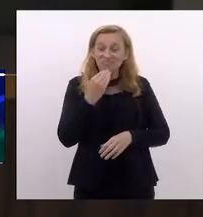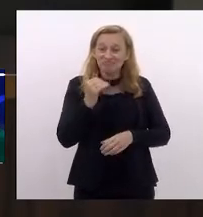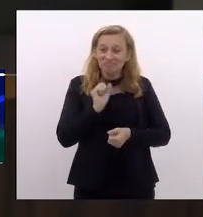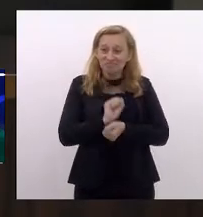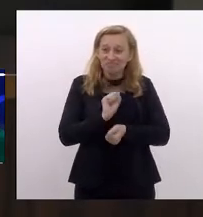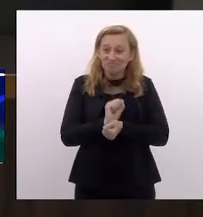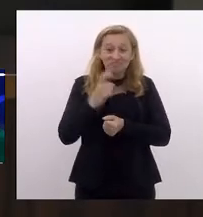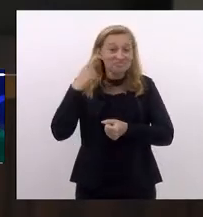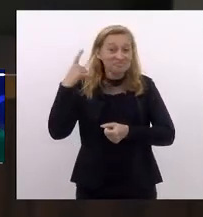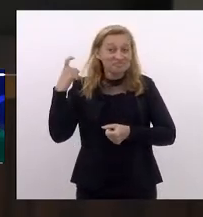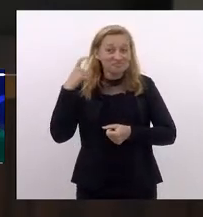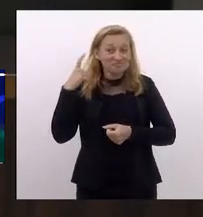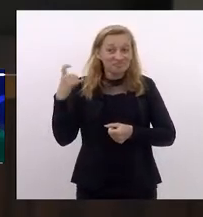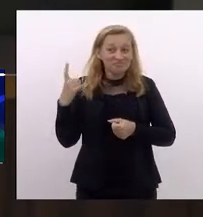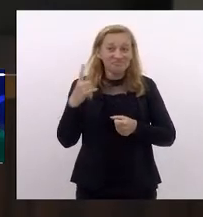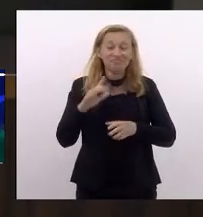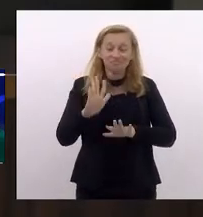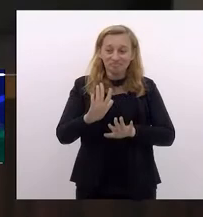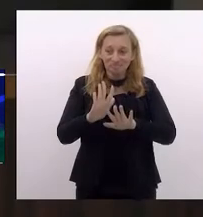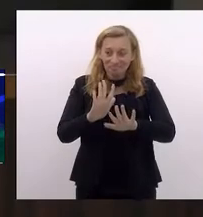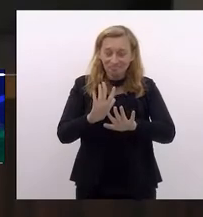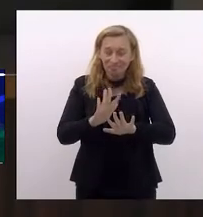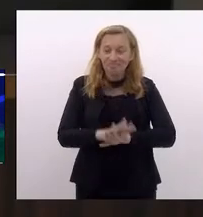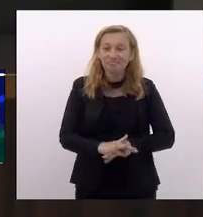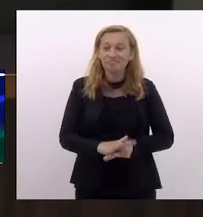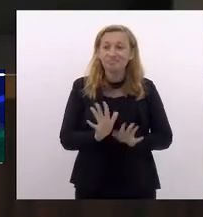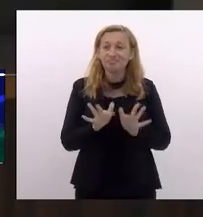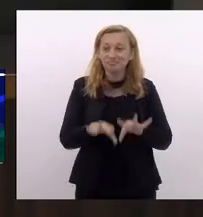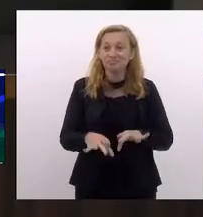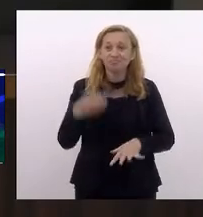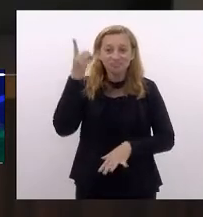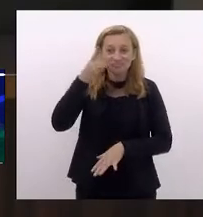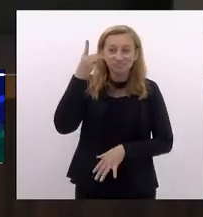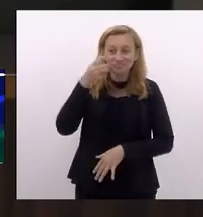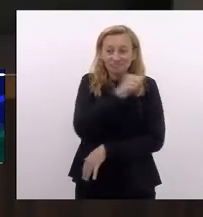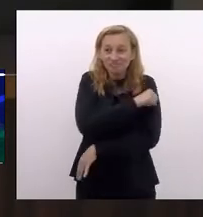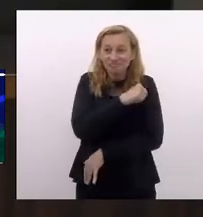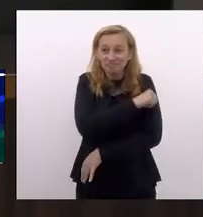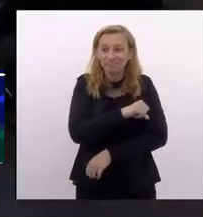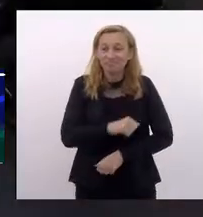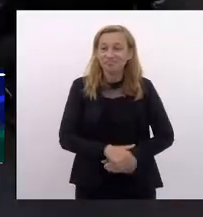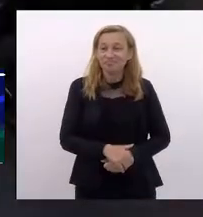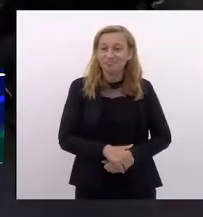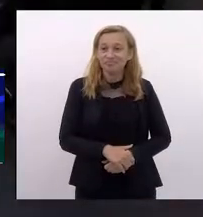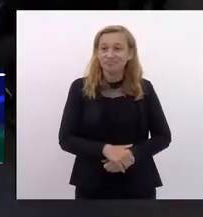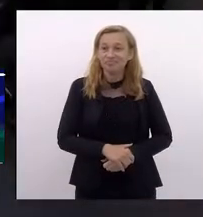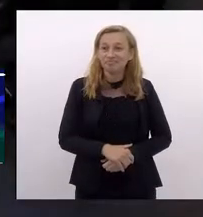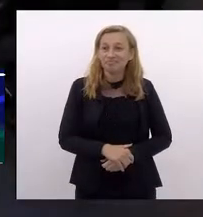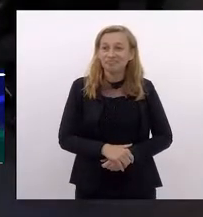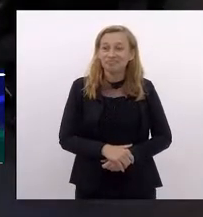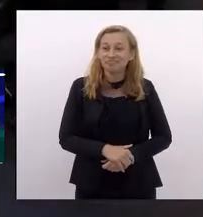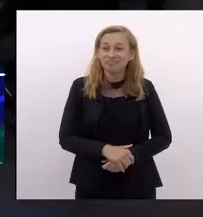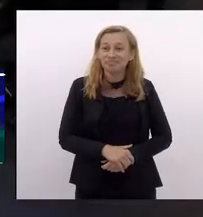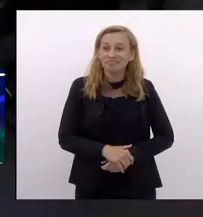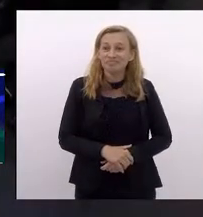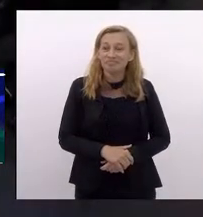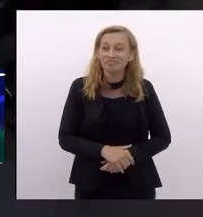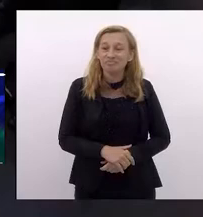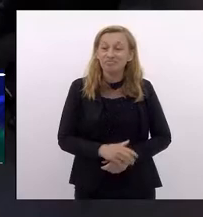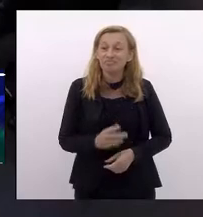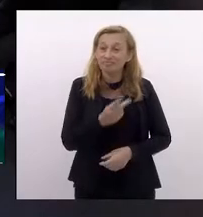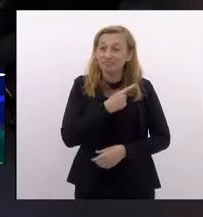está aberto vocês o processo e vai encerrar por favor deputada enfermeira combate lados para ficar mandando foto